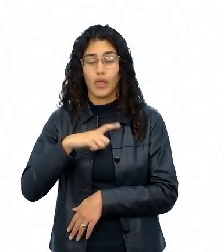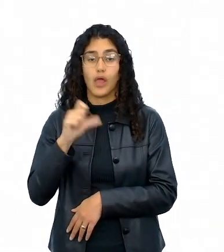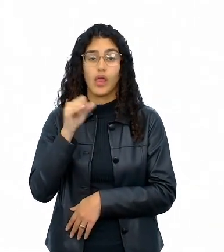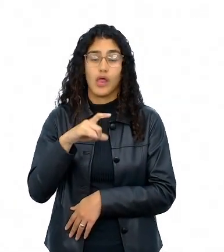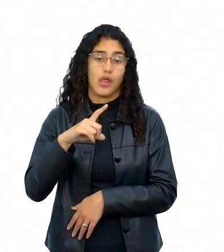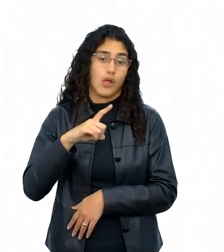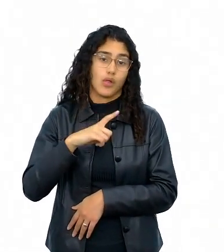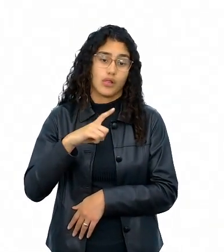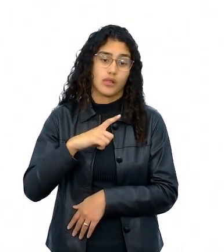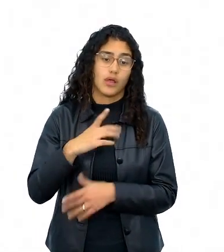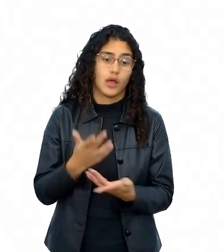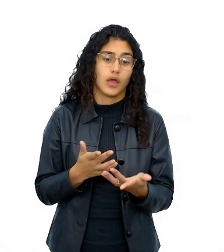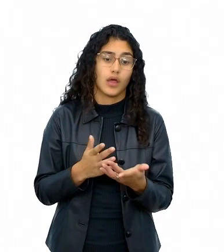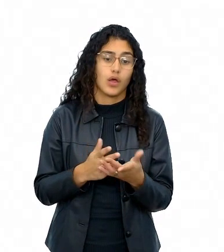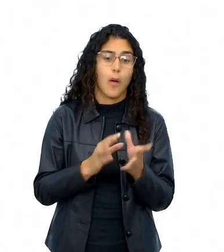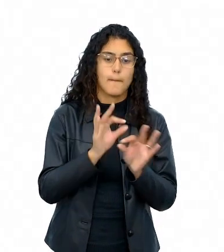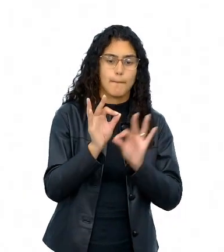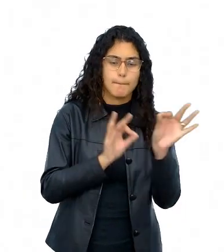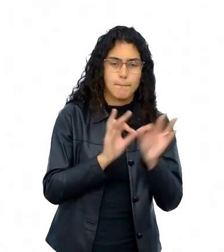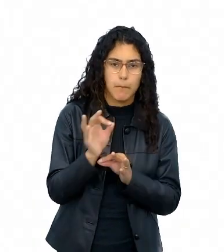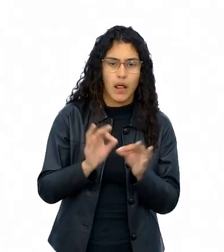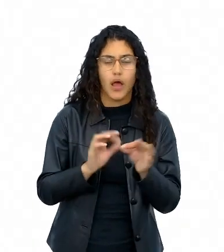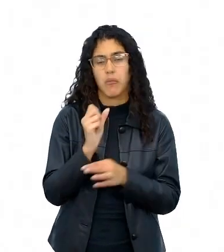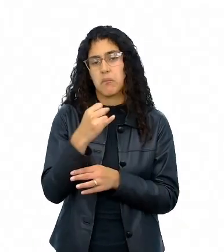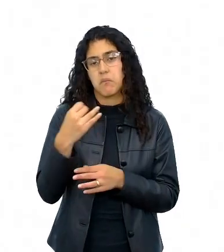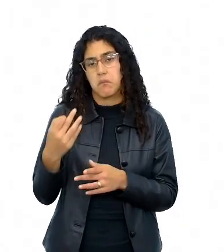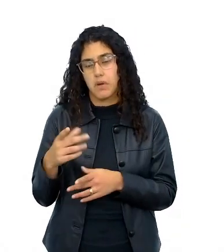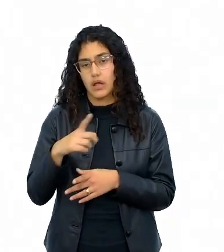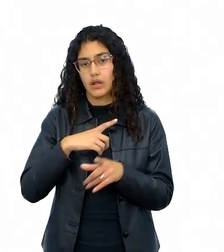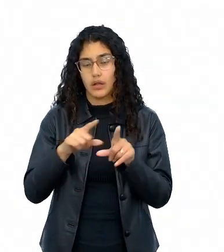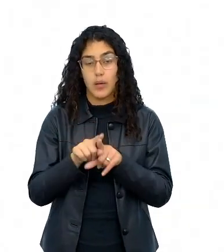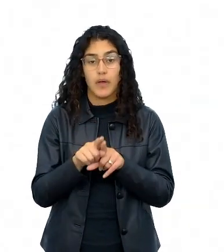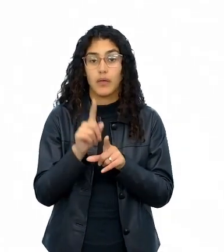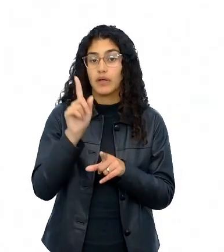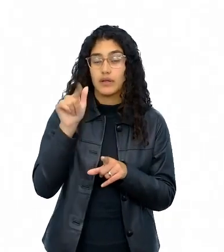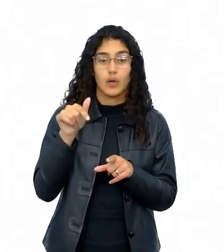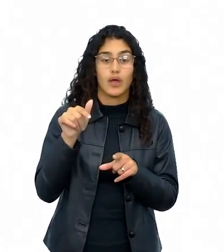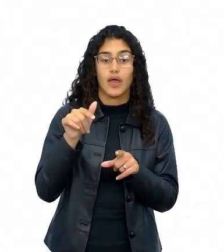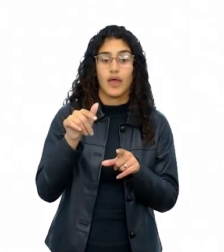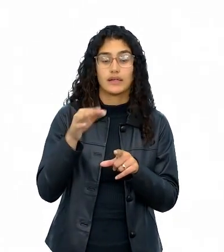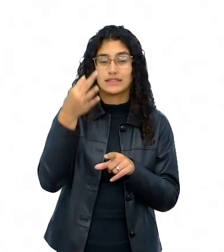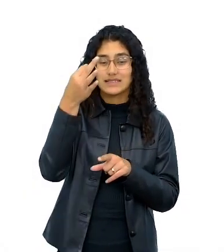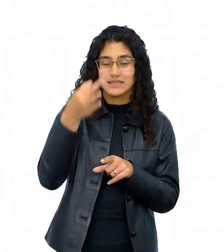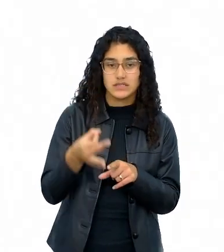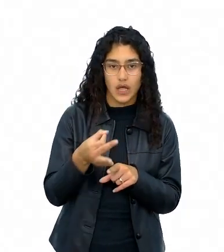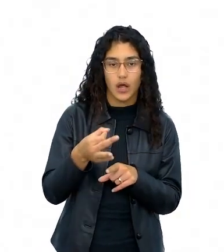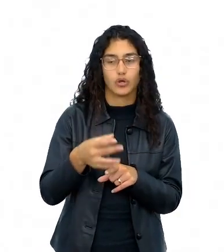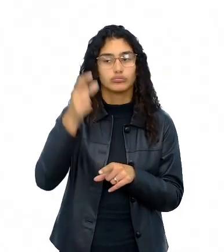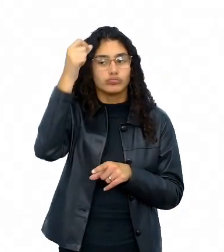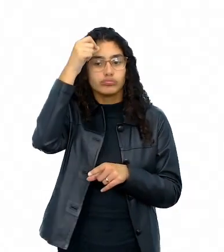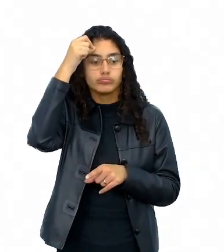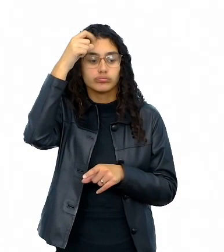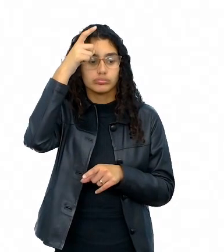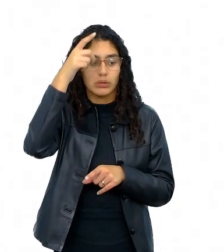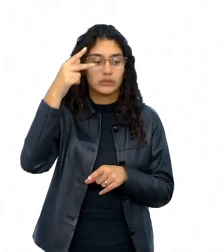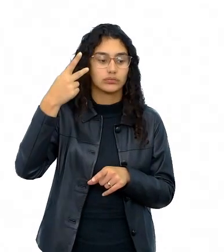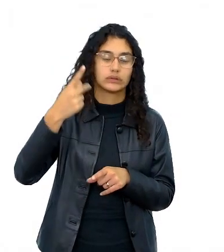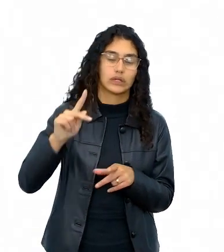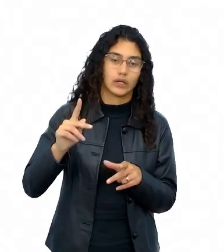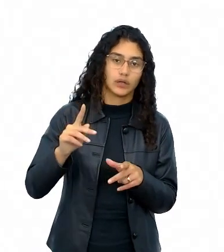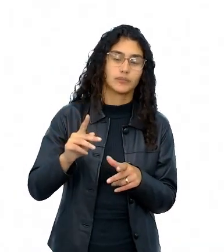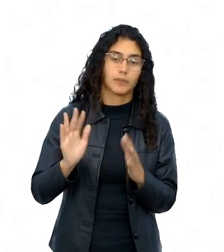que às vezes a gente explana alguma coisa ali, mas ele não é formalizado, né, esse conhecimento. E